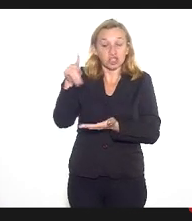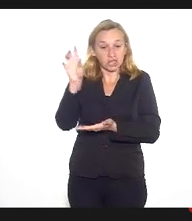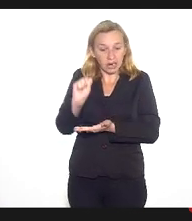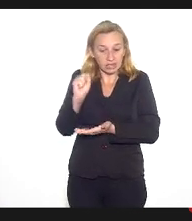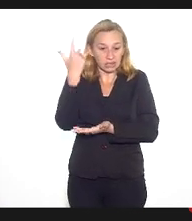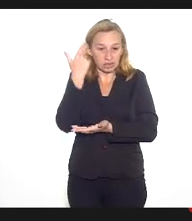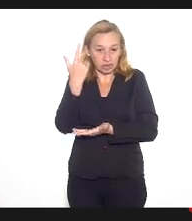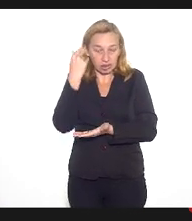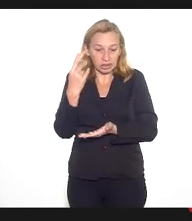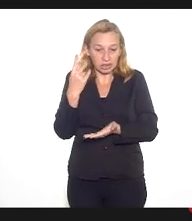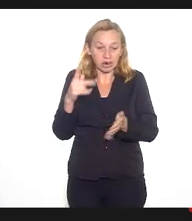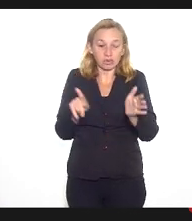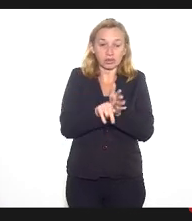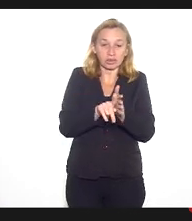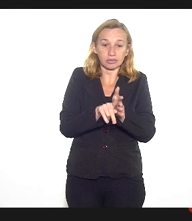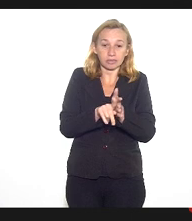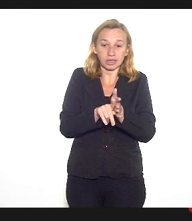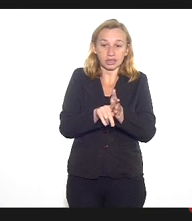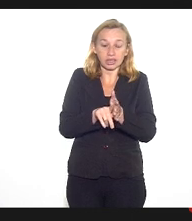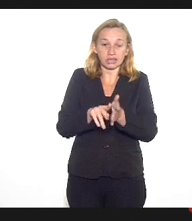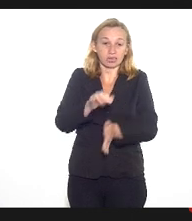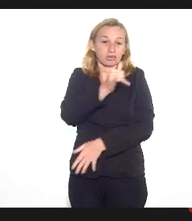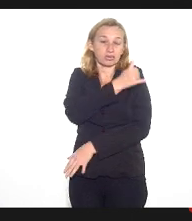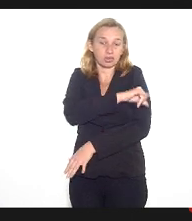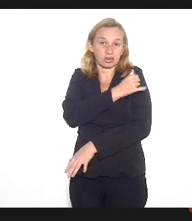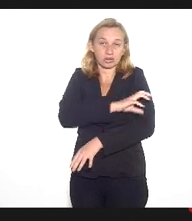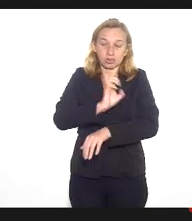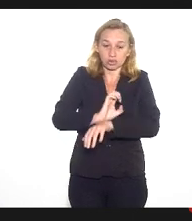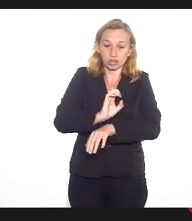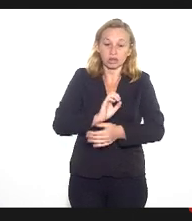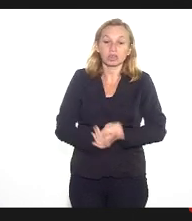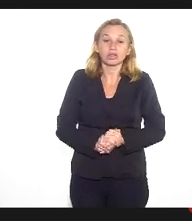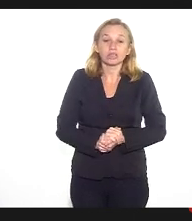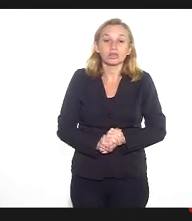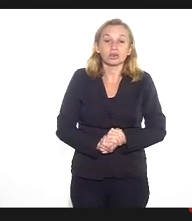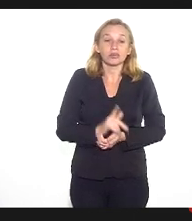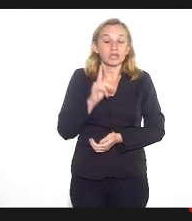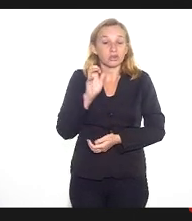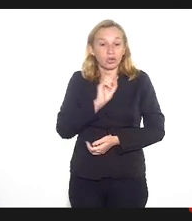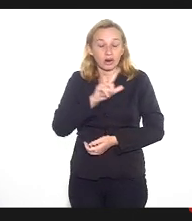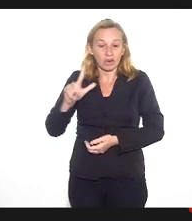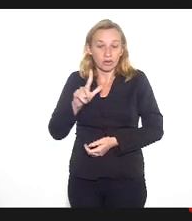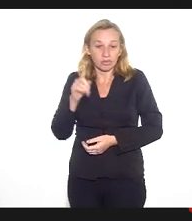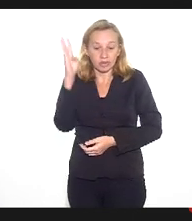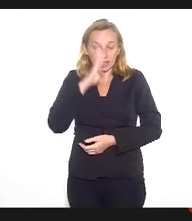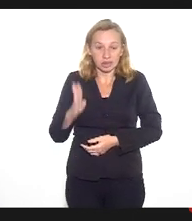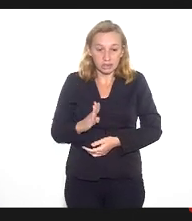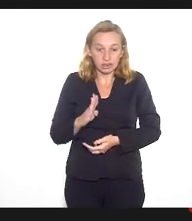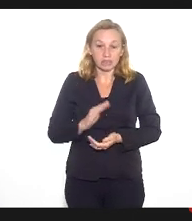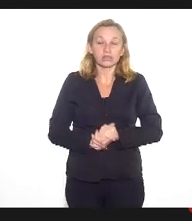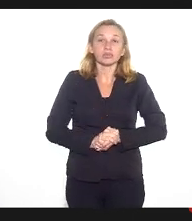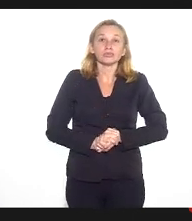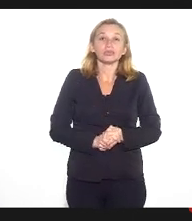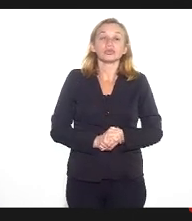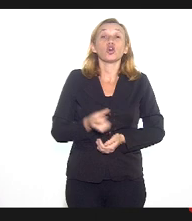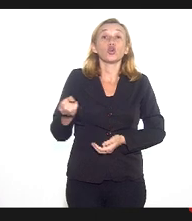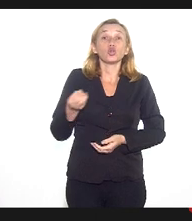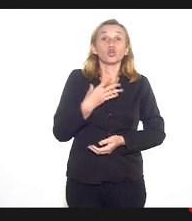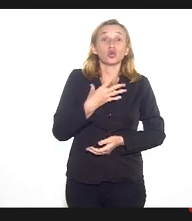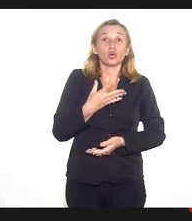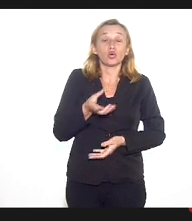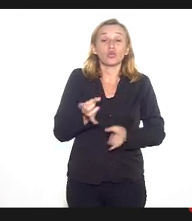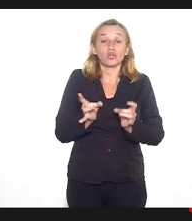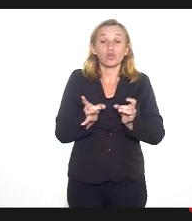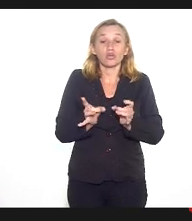no estado do Rio de Janeiro e que a Petrogal Brasil, dentro do contexto, né, do antigo Gás para Crescer e do novo mercado de gás e